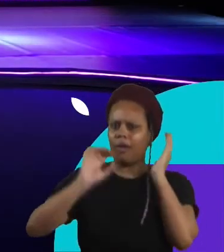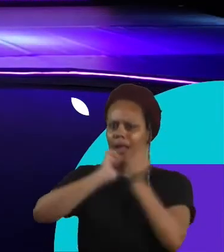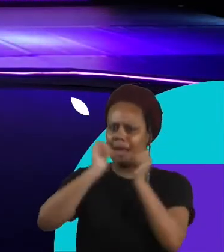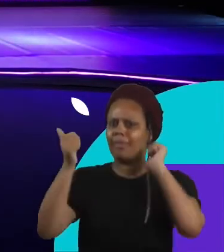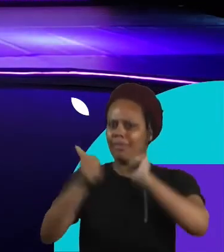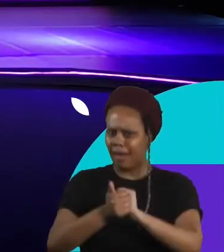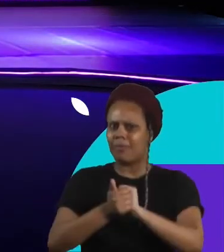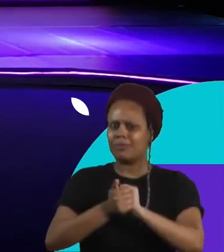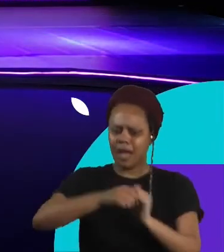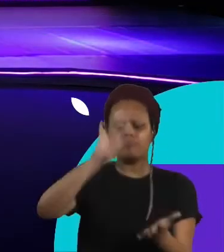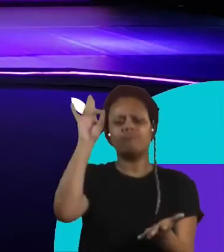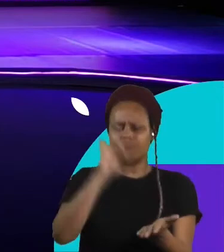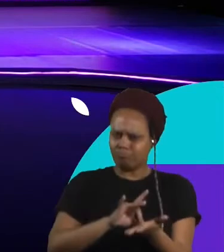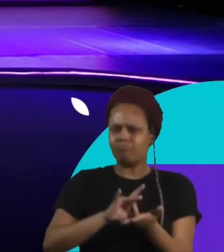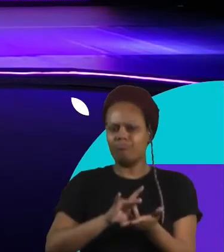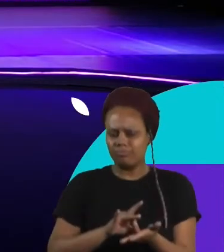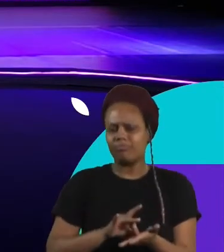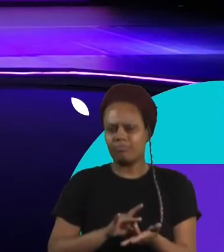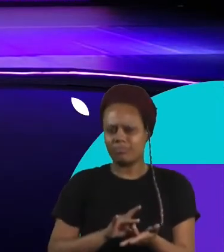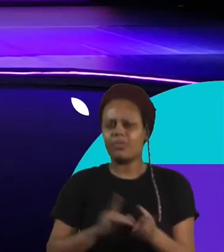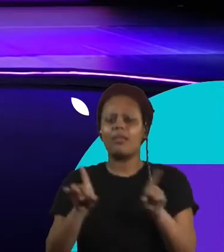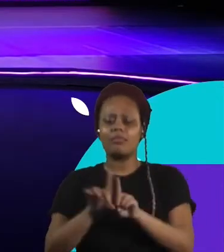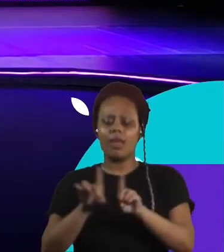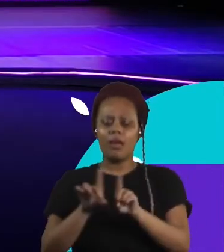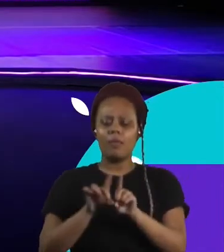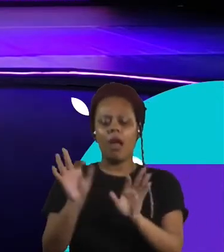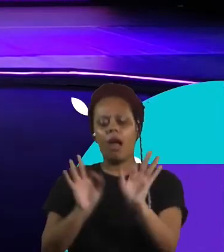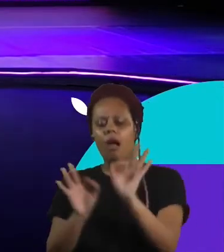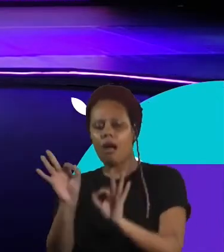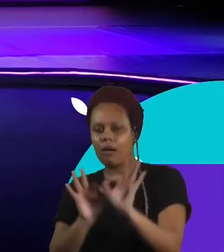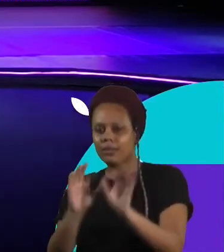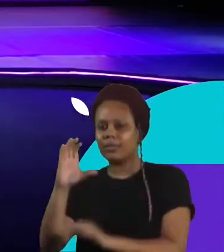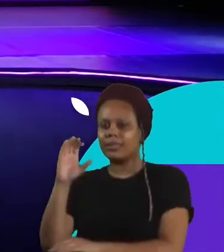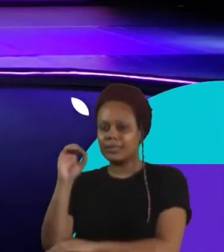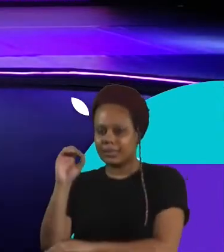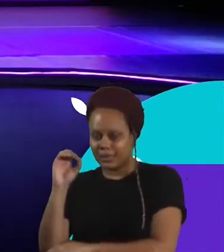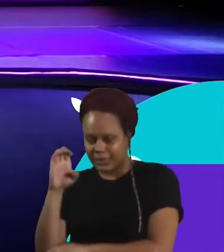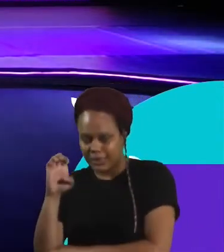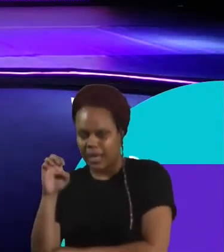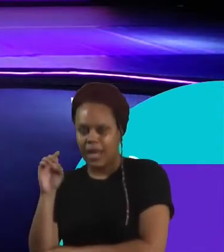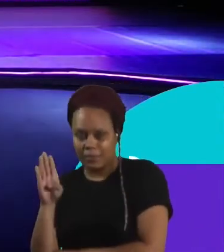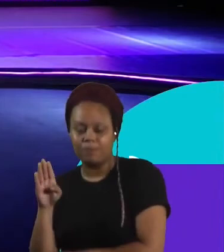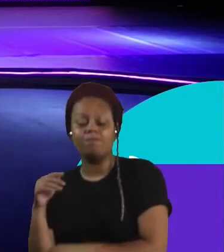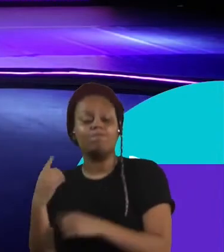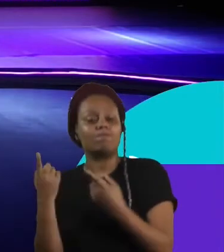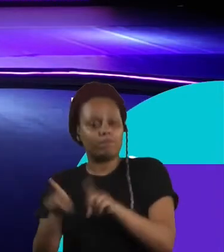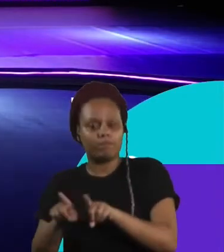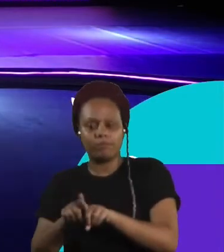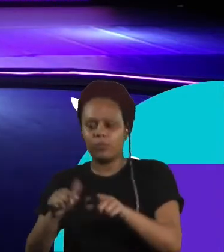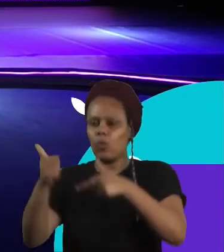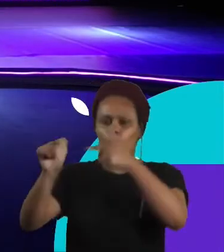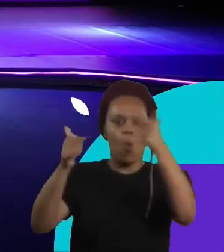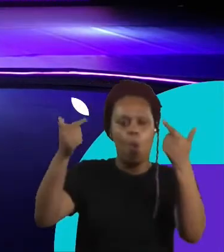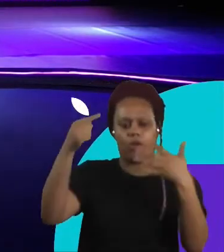currículo, né, oficial, tão bem aí articulado com o CIEB e com a Fundação Telefônica Viva e com, enfim, com os